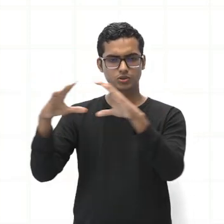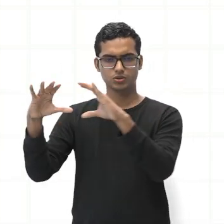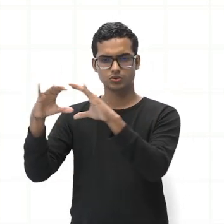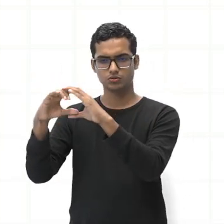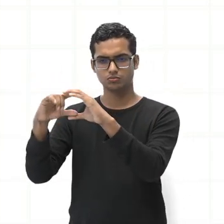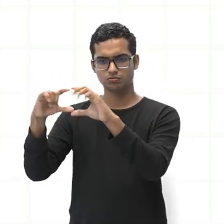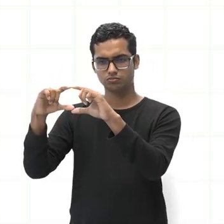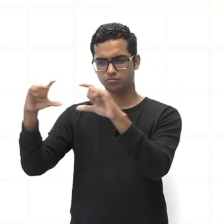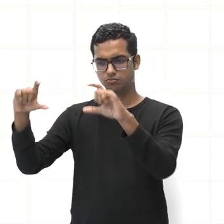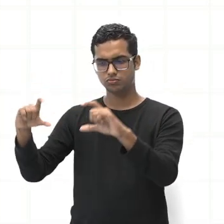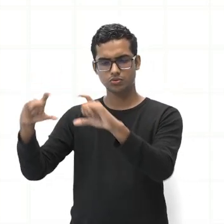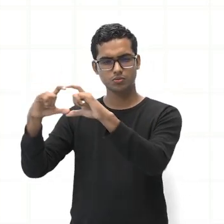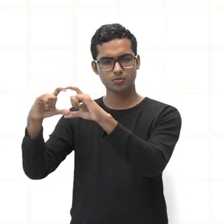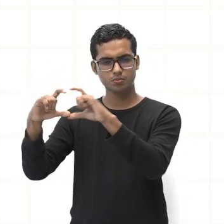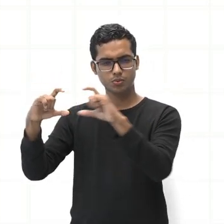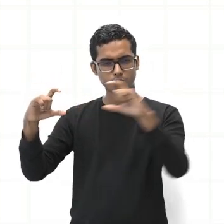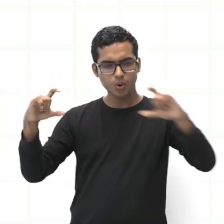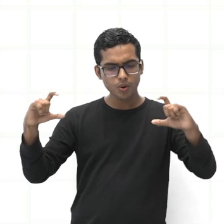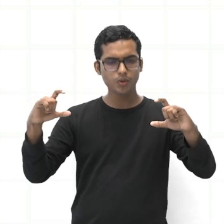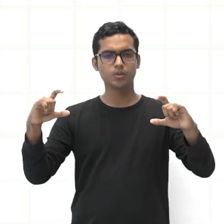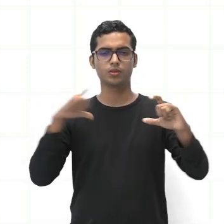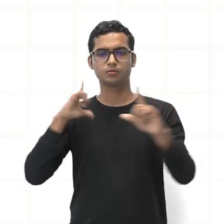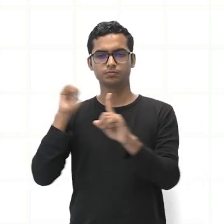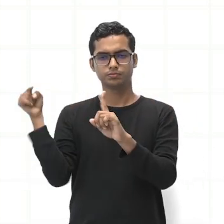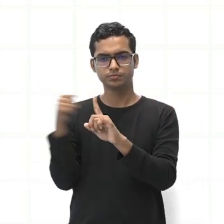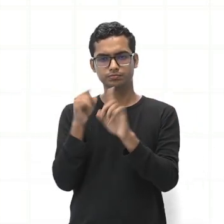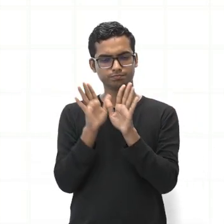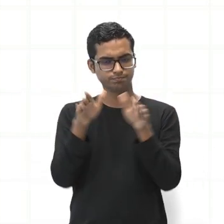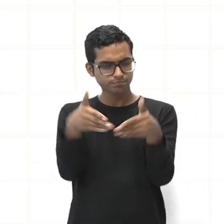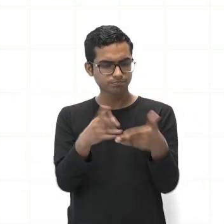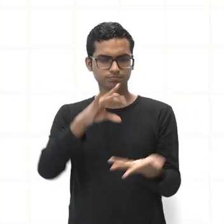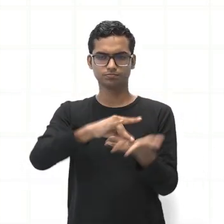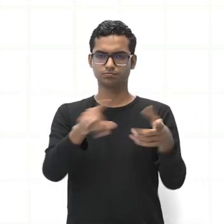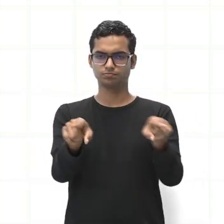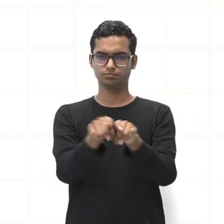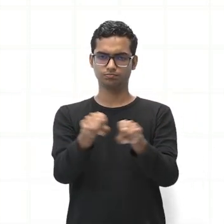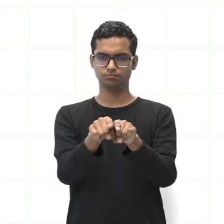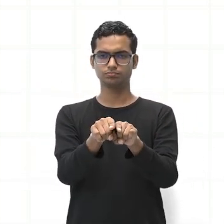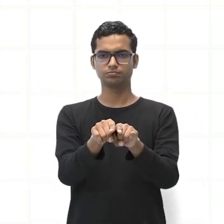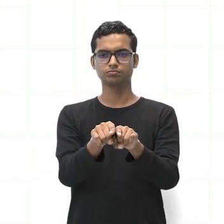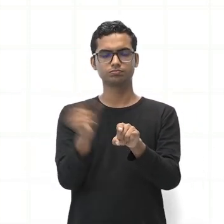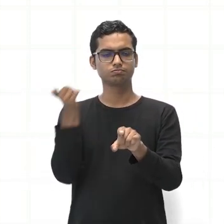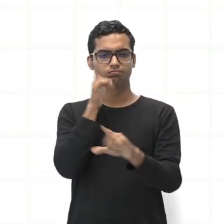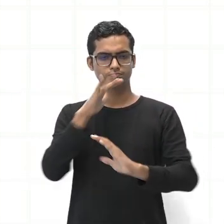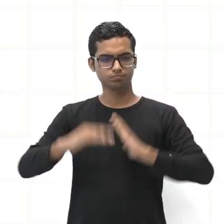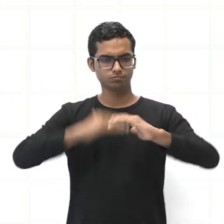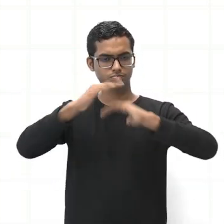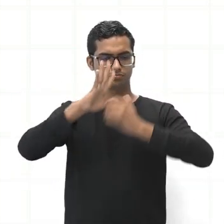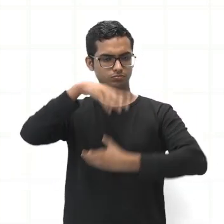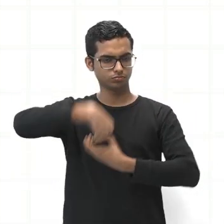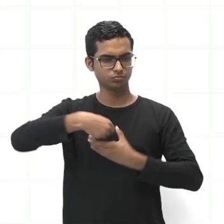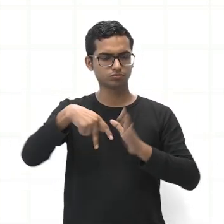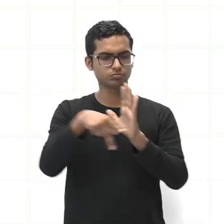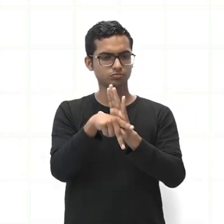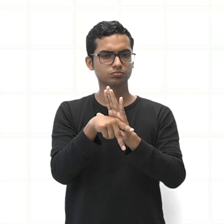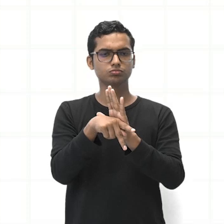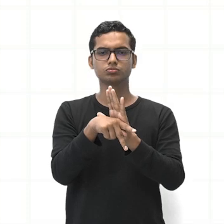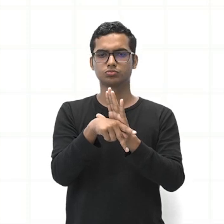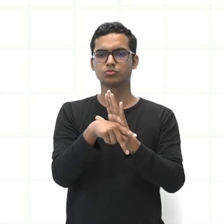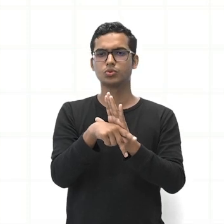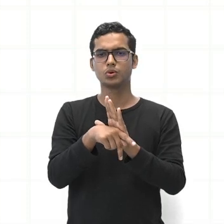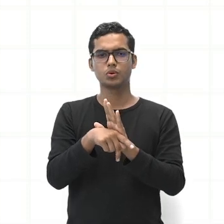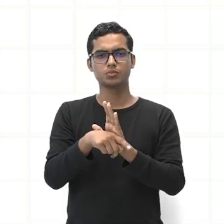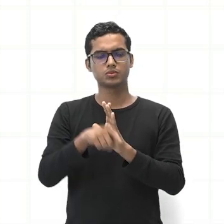entre si, contudo, com funções específicas a serem desempenhadas, formando